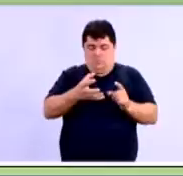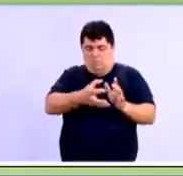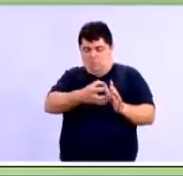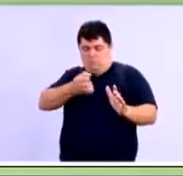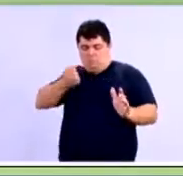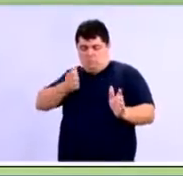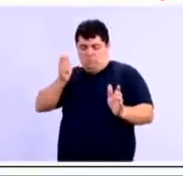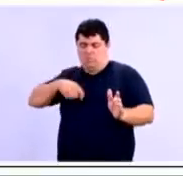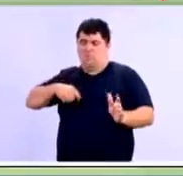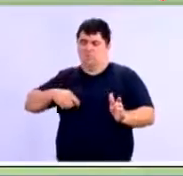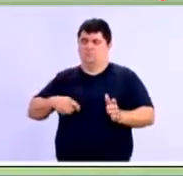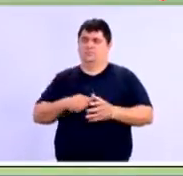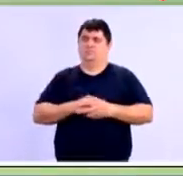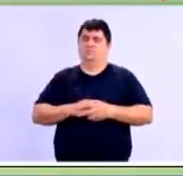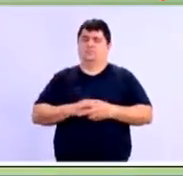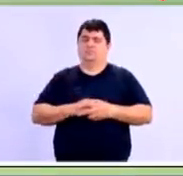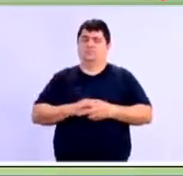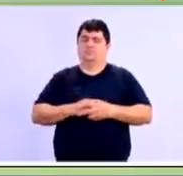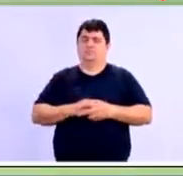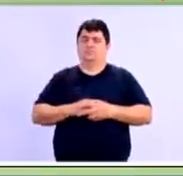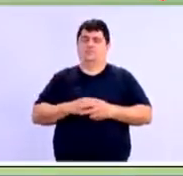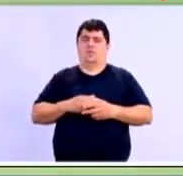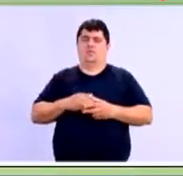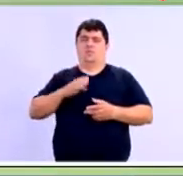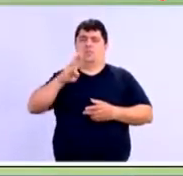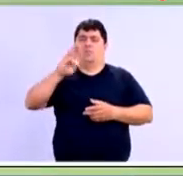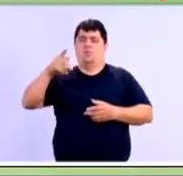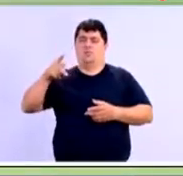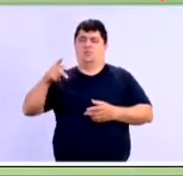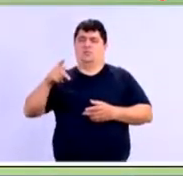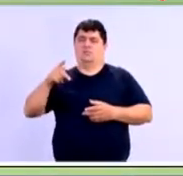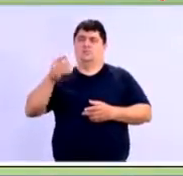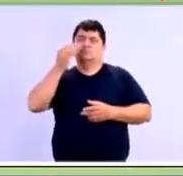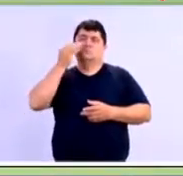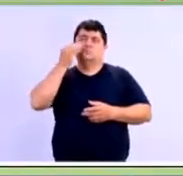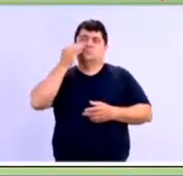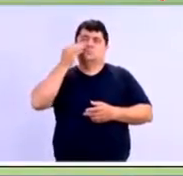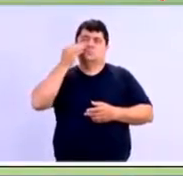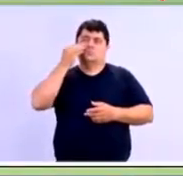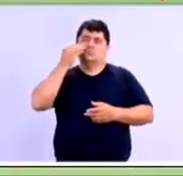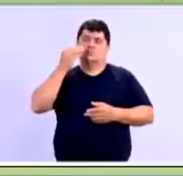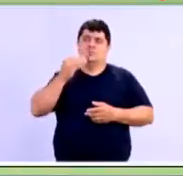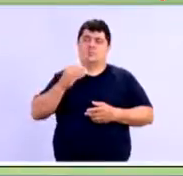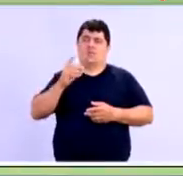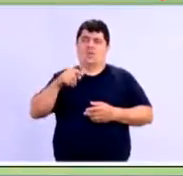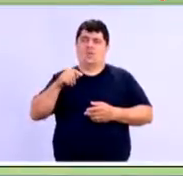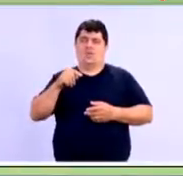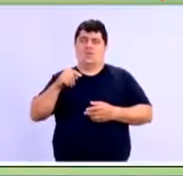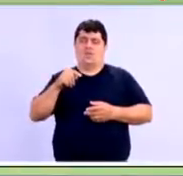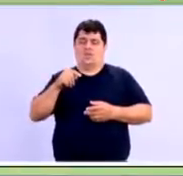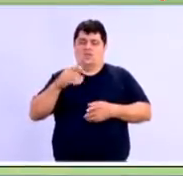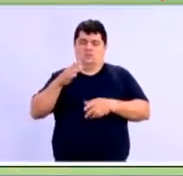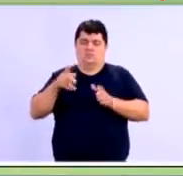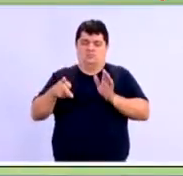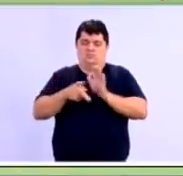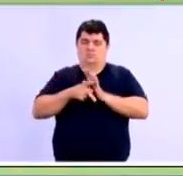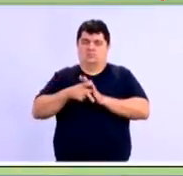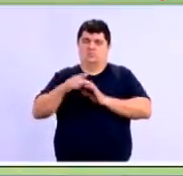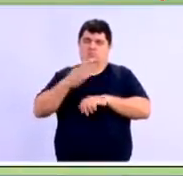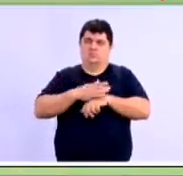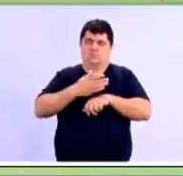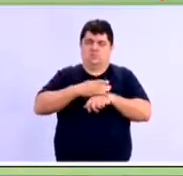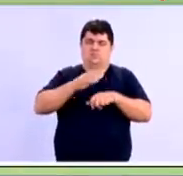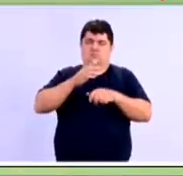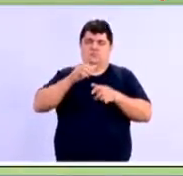informações. Correto? E aí eu vou para o balanço. O balanço patrimonial que está aí é o balanço patrimonial do exercício. No livro de